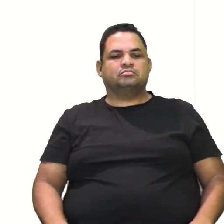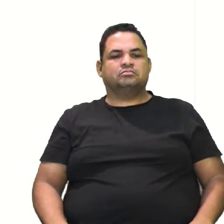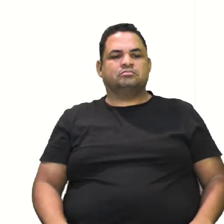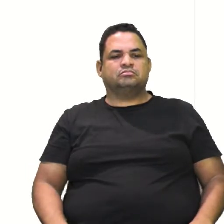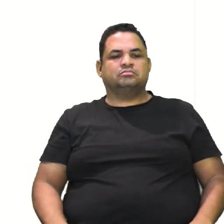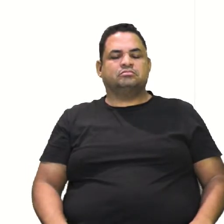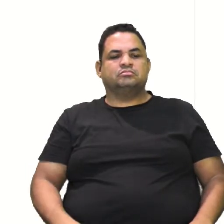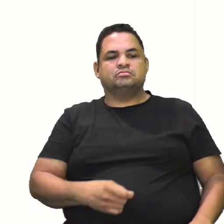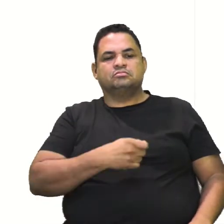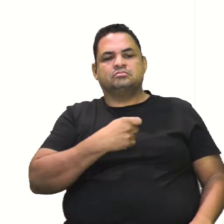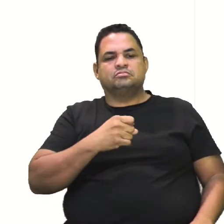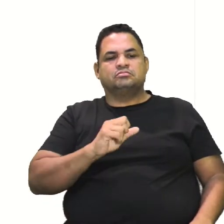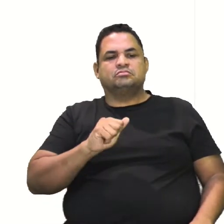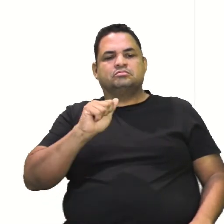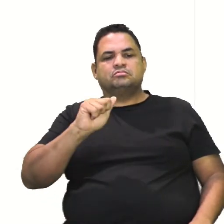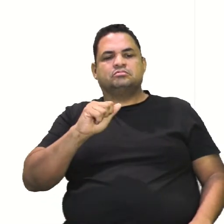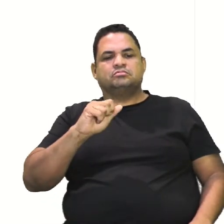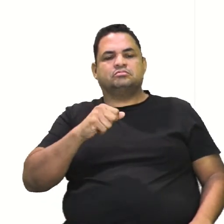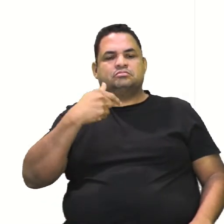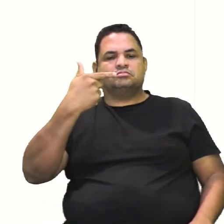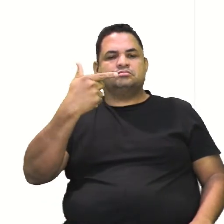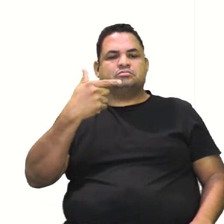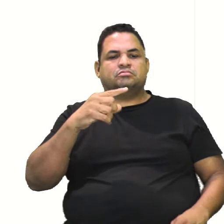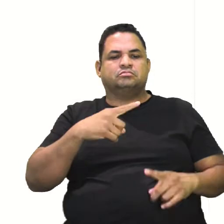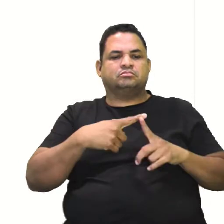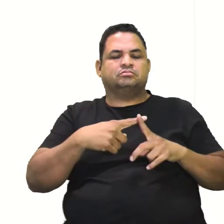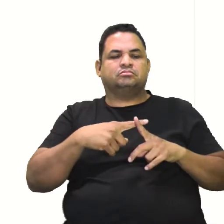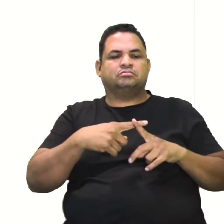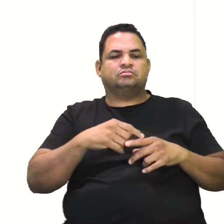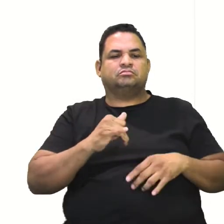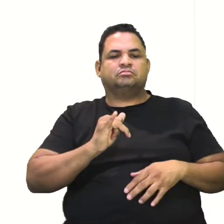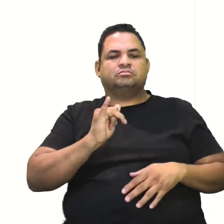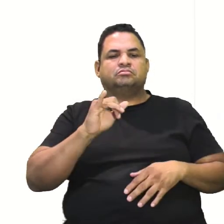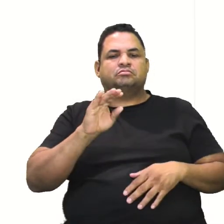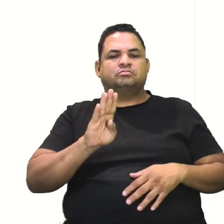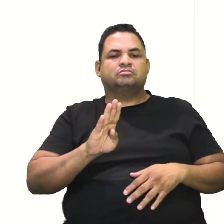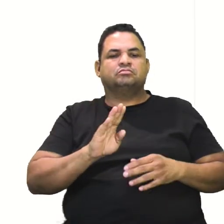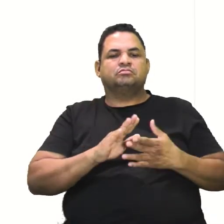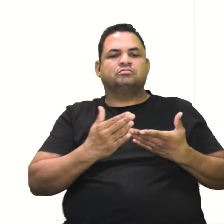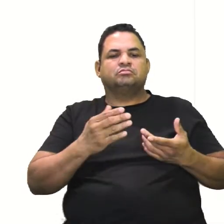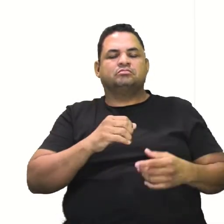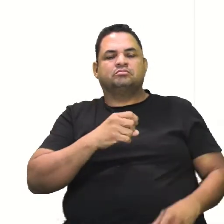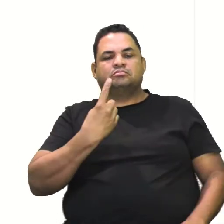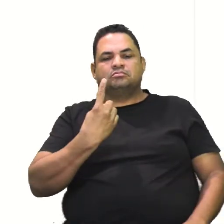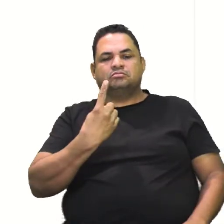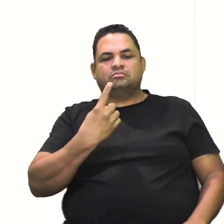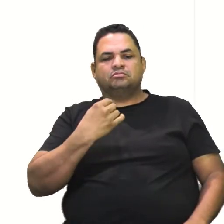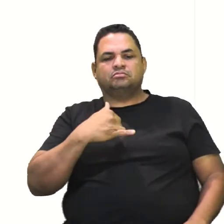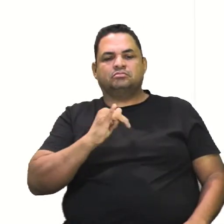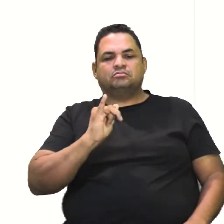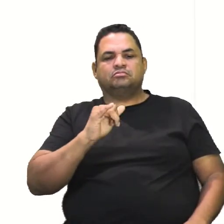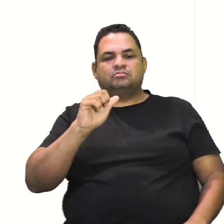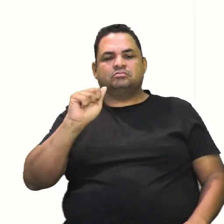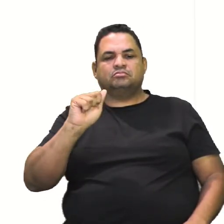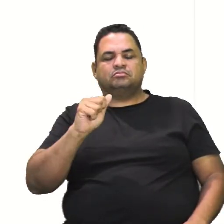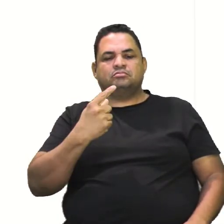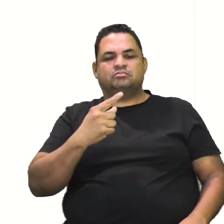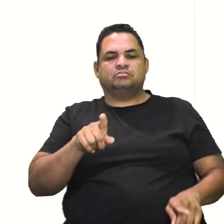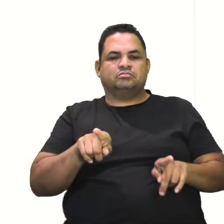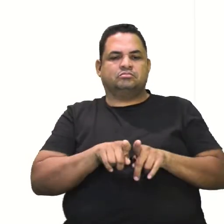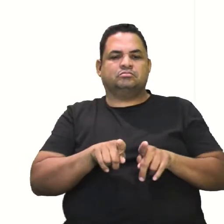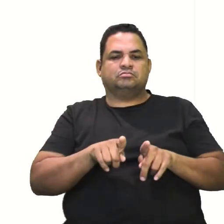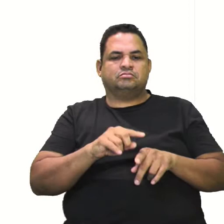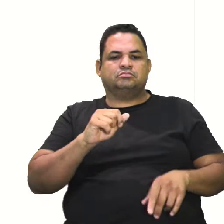2. X do A, 1 ao quadrado. Mais Y do B, 1. Y do A, 1 também. 1